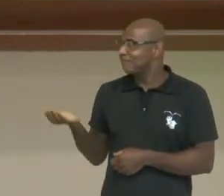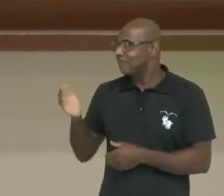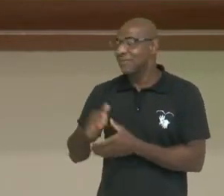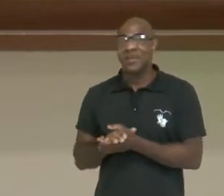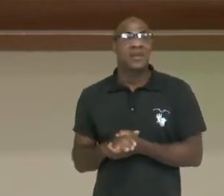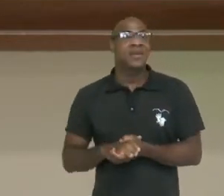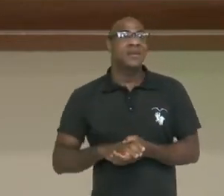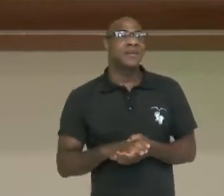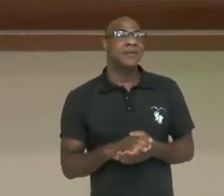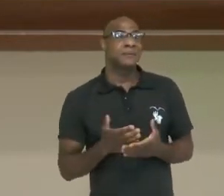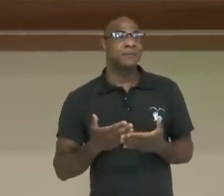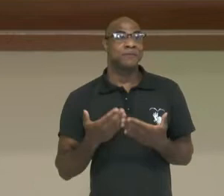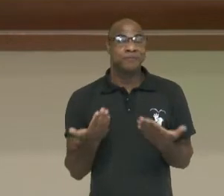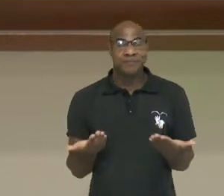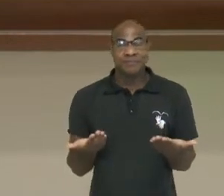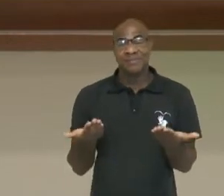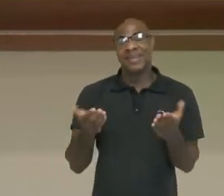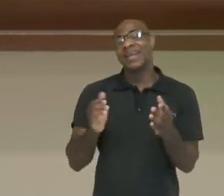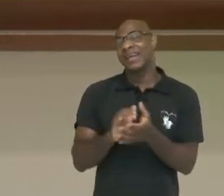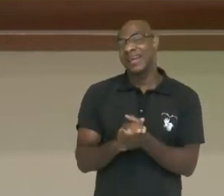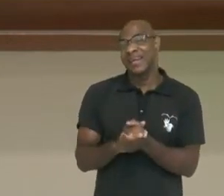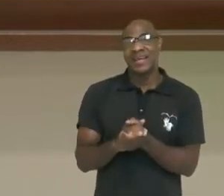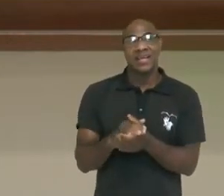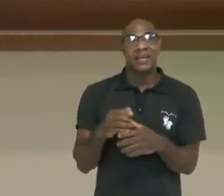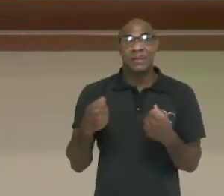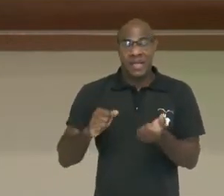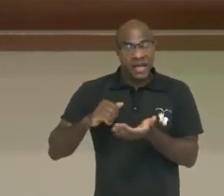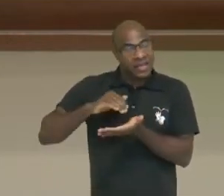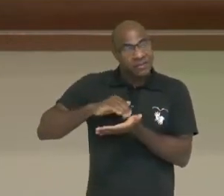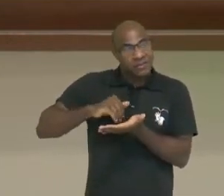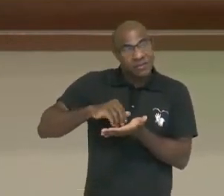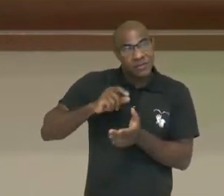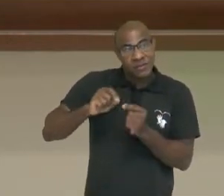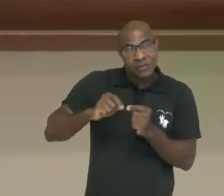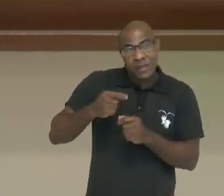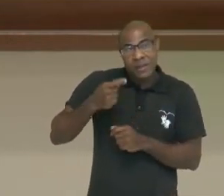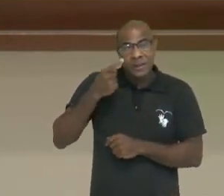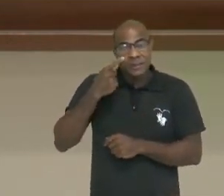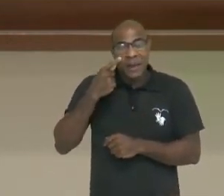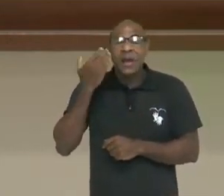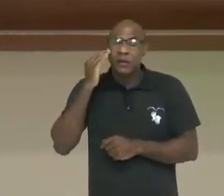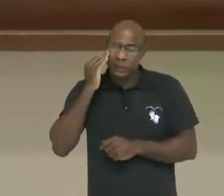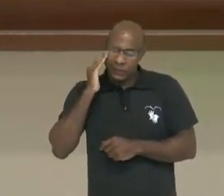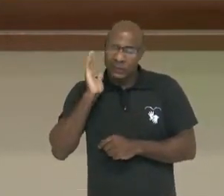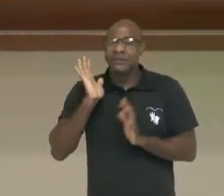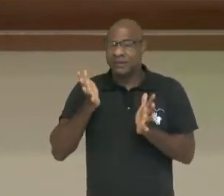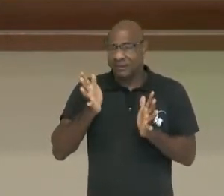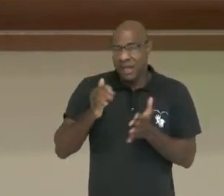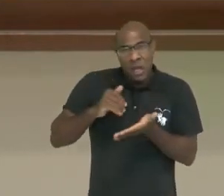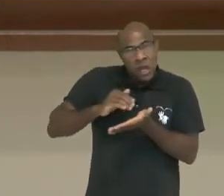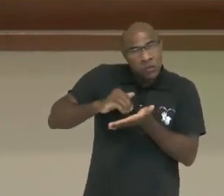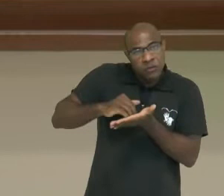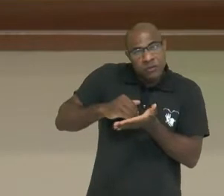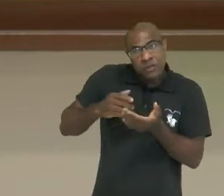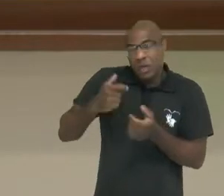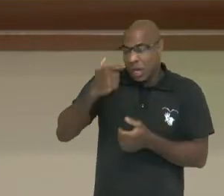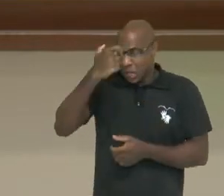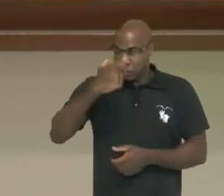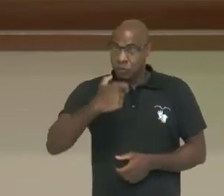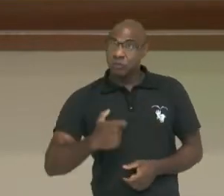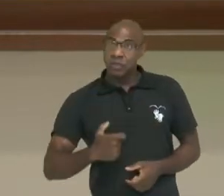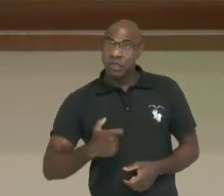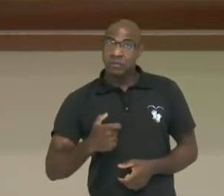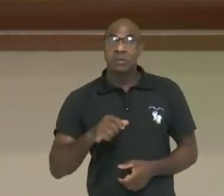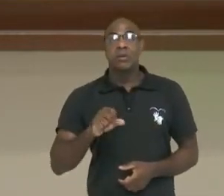têm sentido? Então, eu retirar um sujeito, mas eu entendo quem é. Eu sei que a palavra está ali. É uma